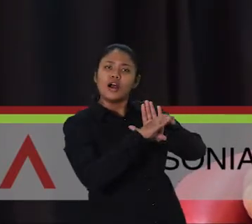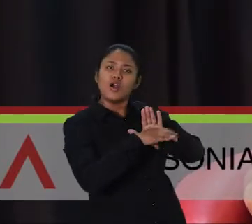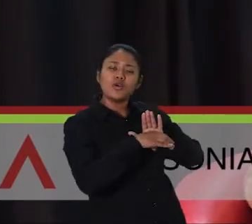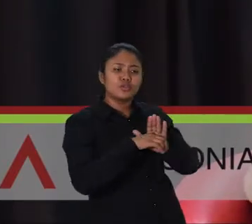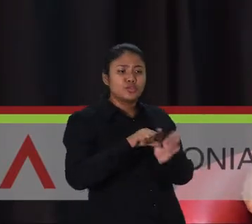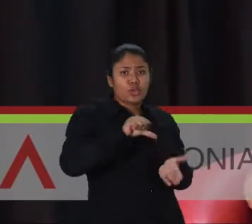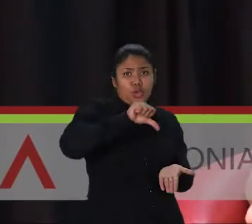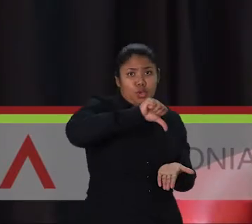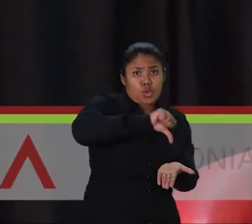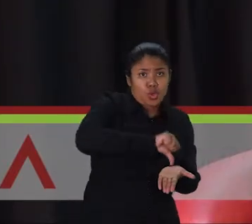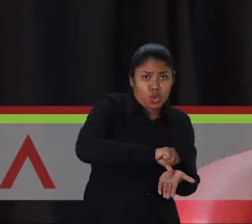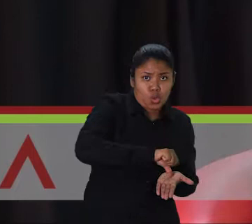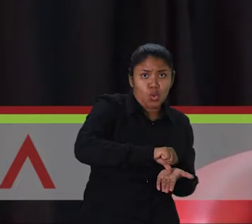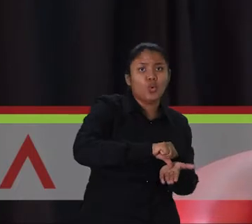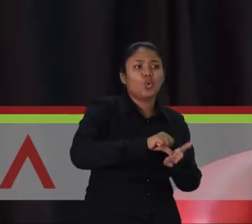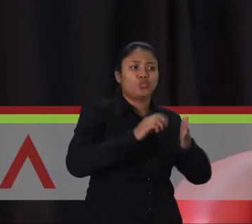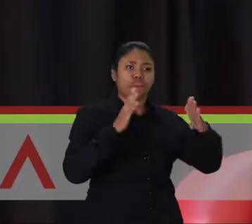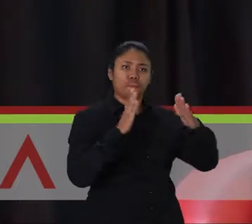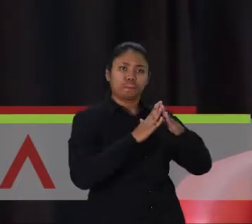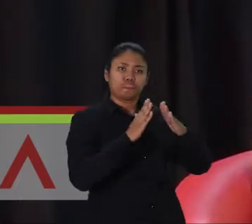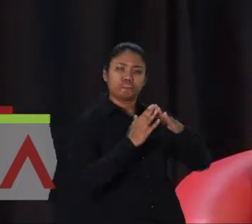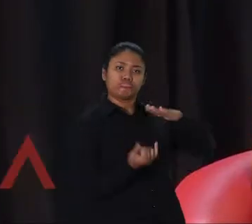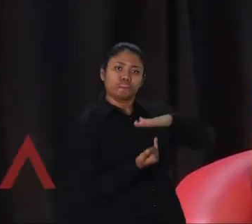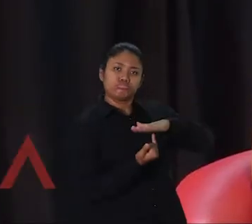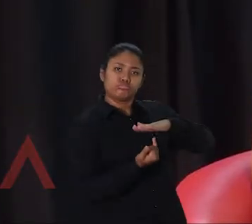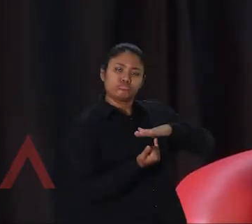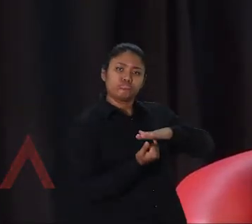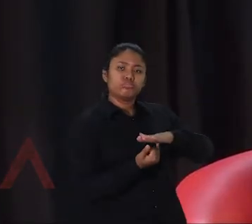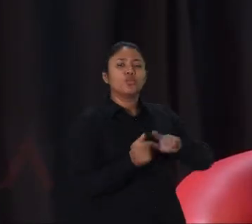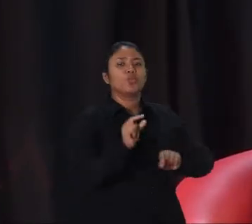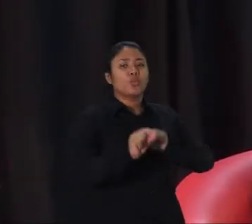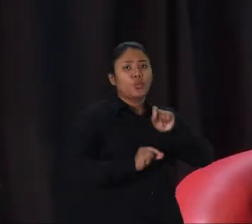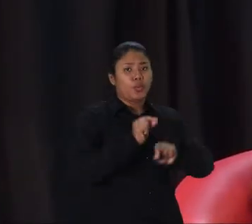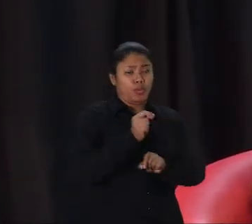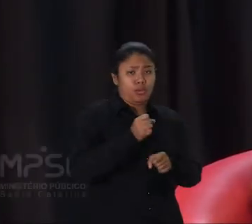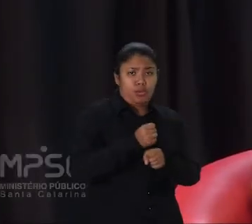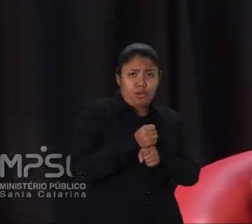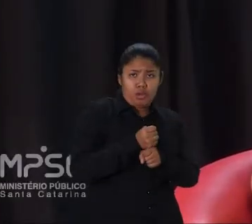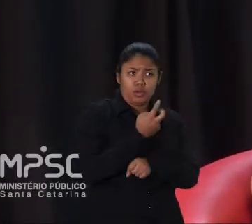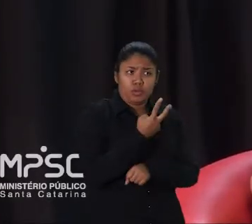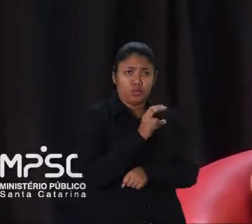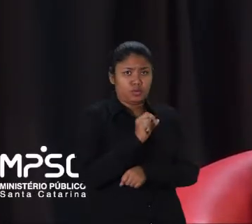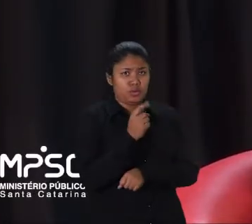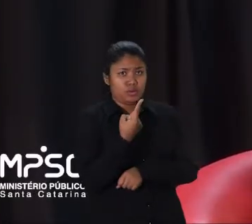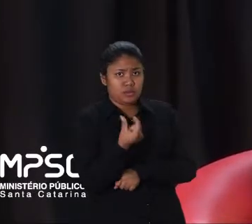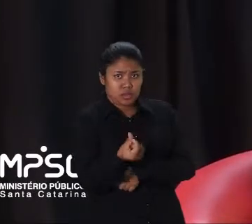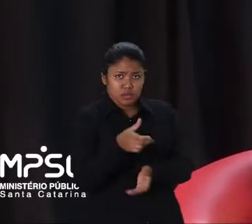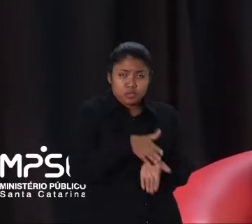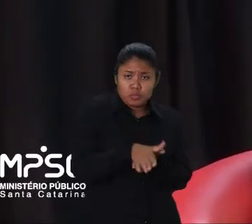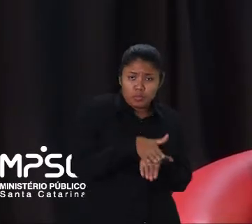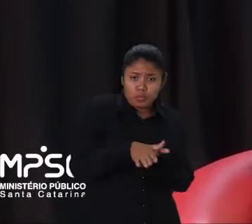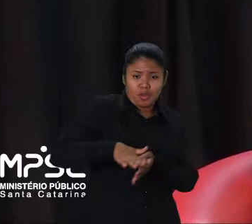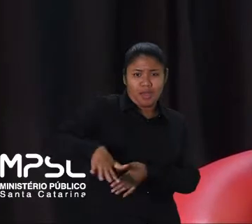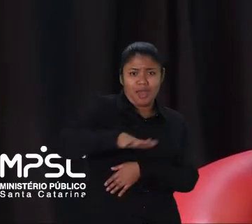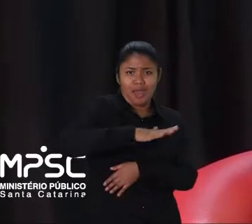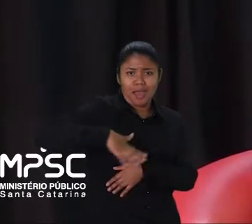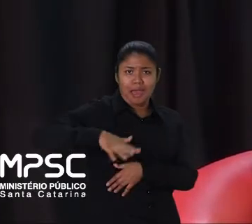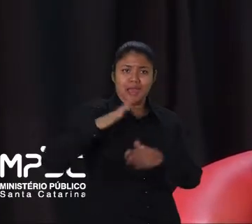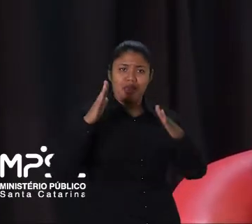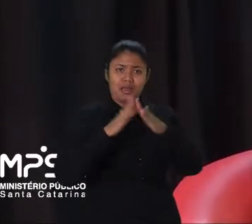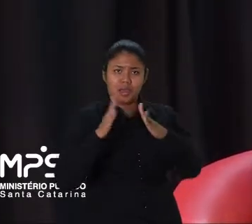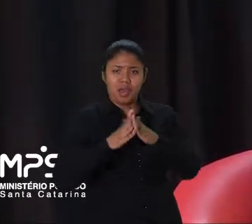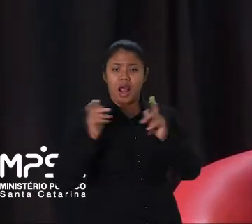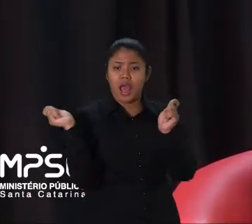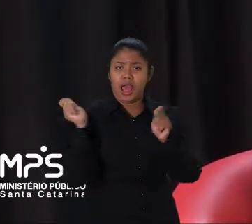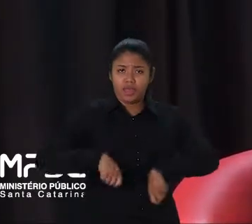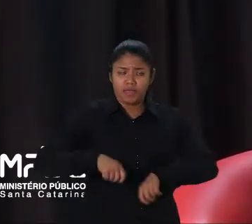informal urbano descrita na medida provisória publicada nos últimos dias de 2016 atendi moradias localizadas em